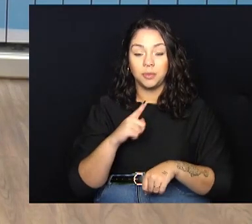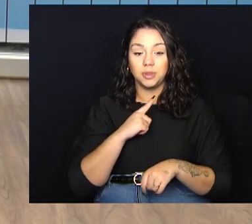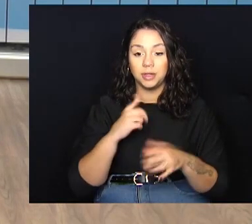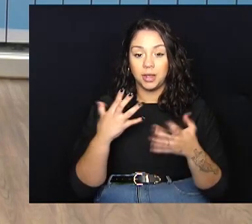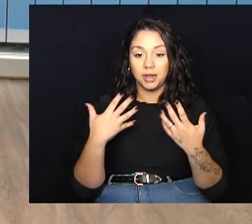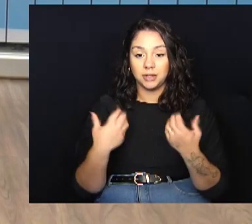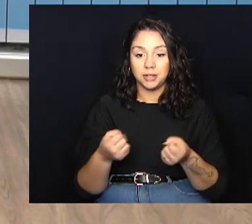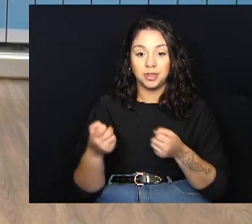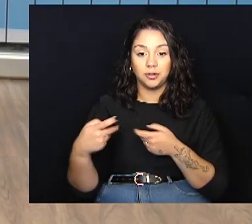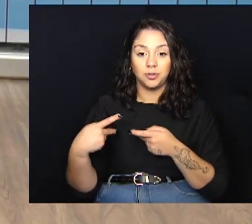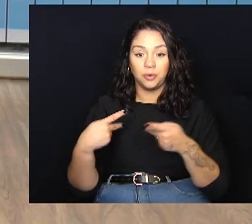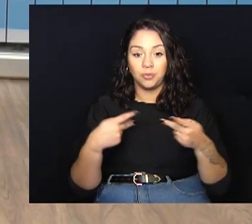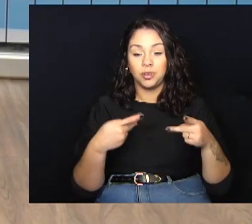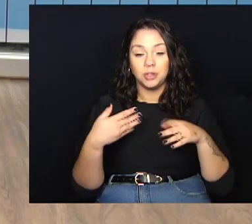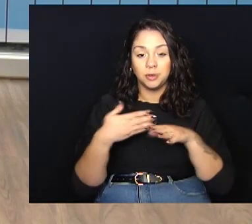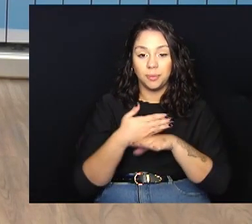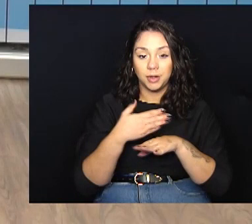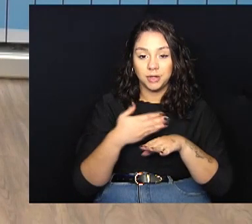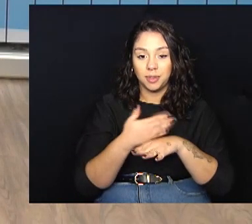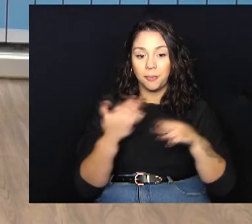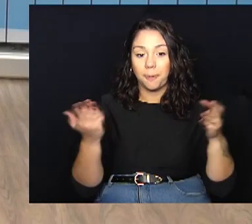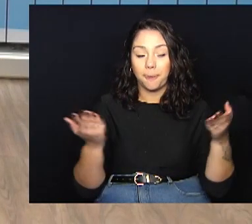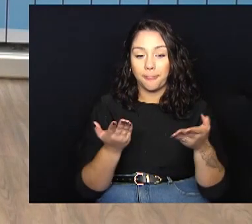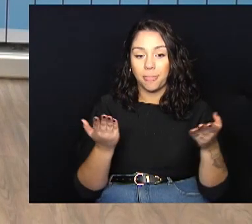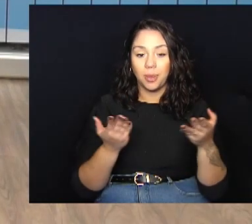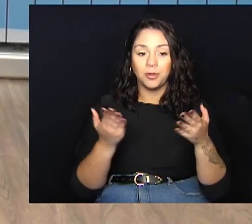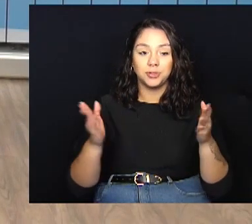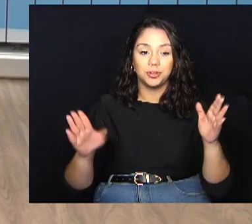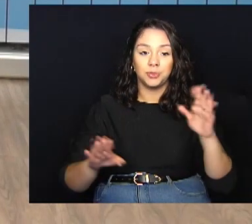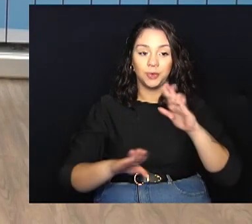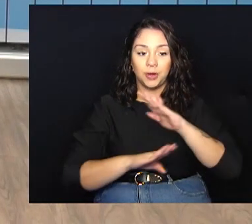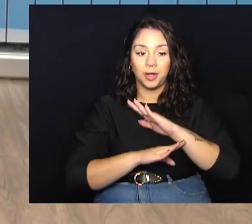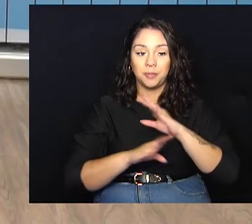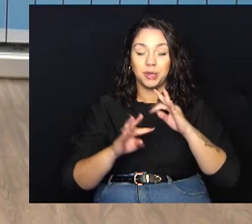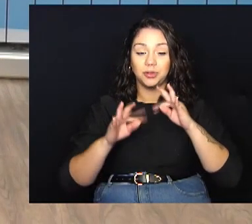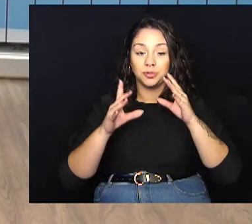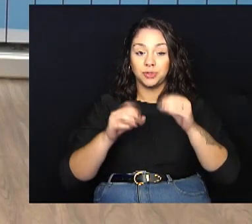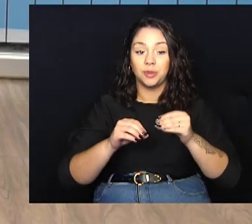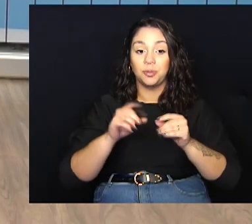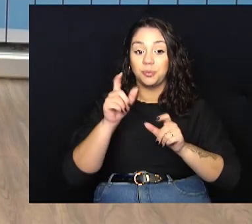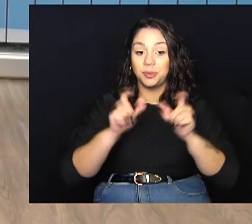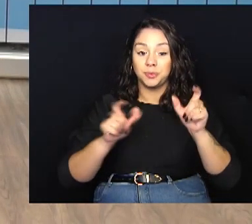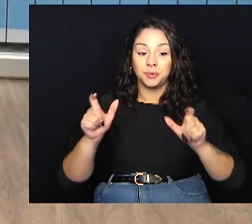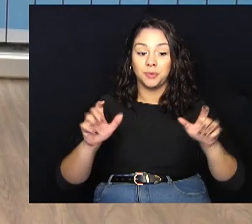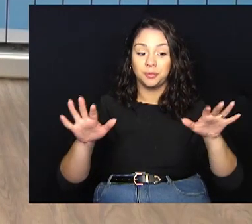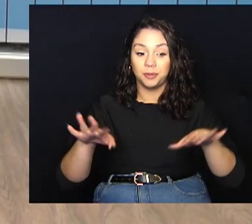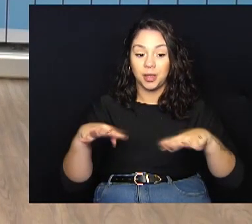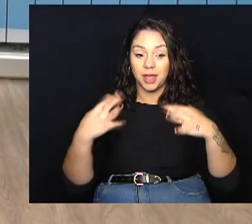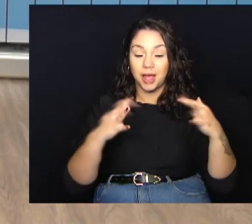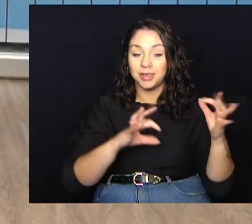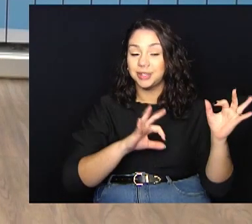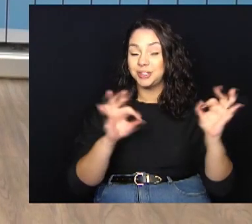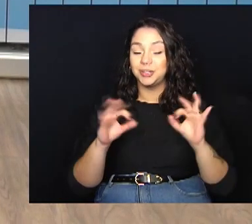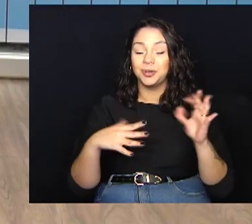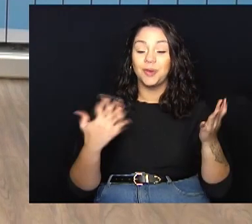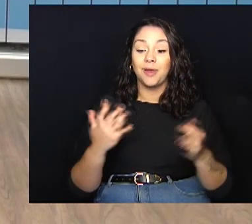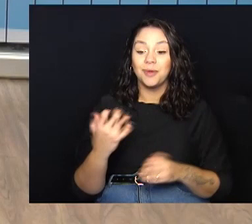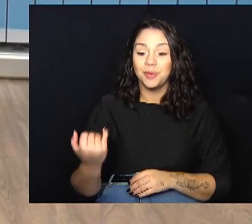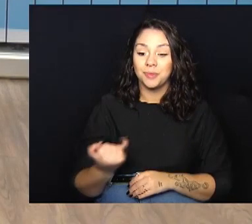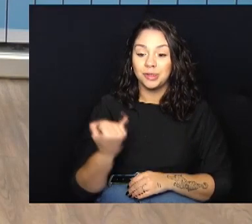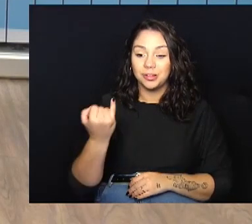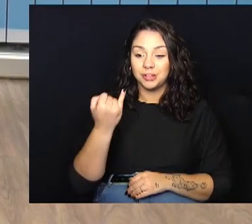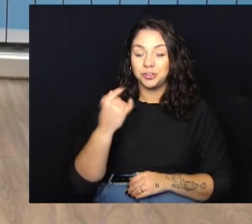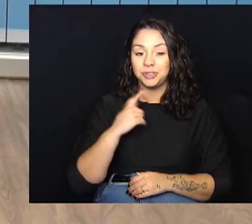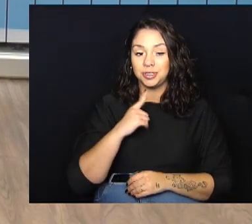aceito o convite para participar aqui do nosso Câmara total e para quem está nos acompanhando Qual que é a importância da